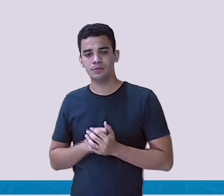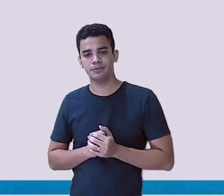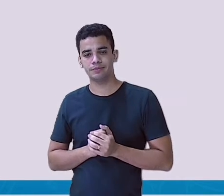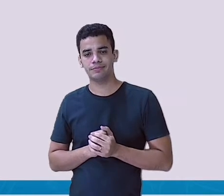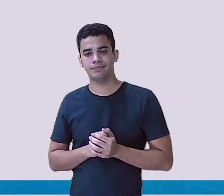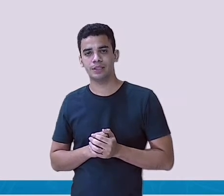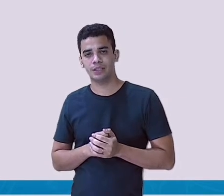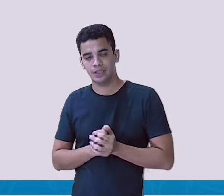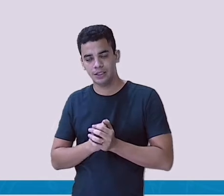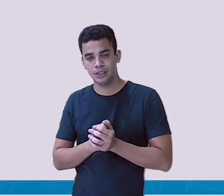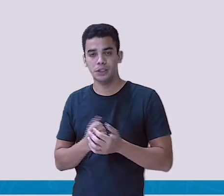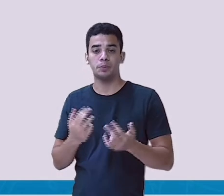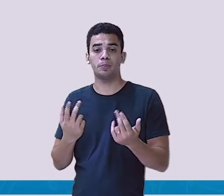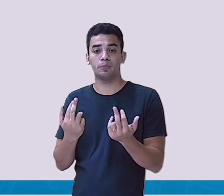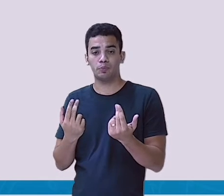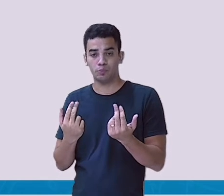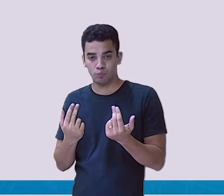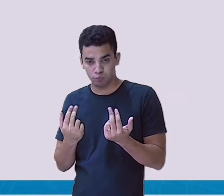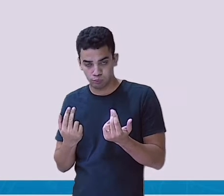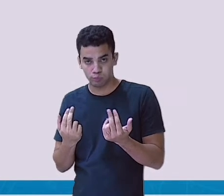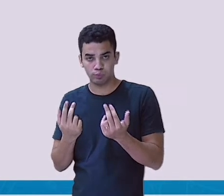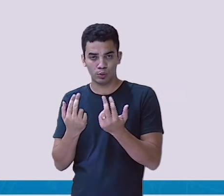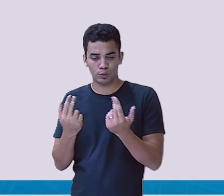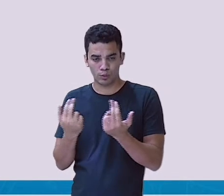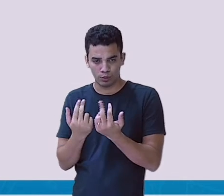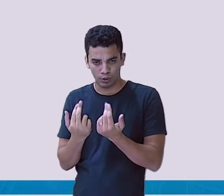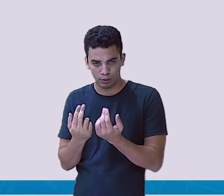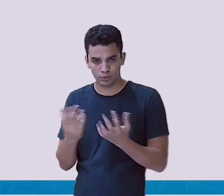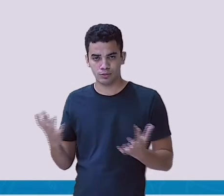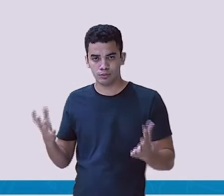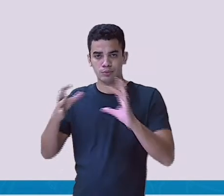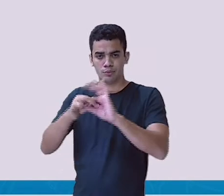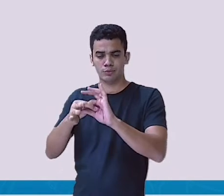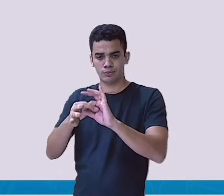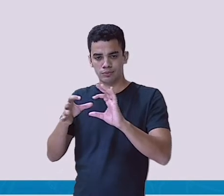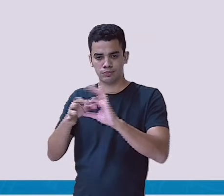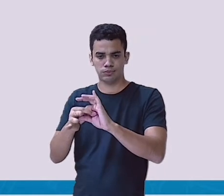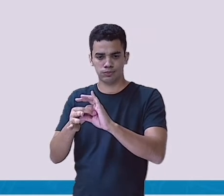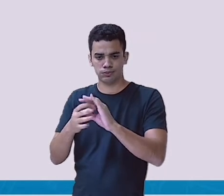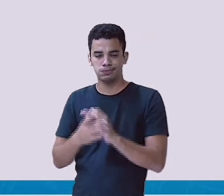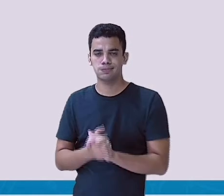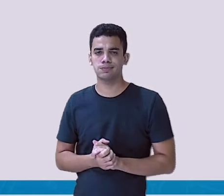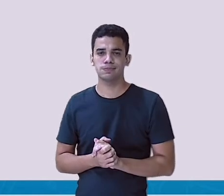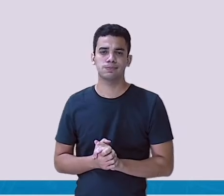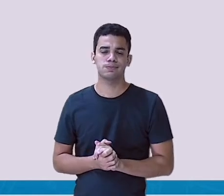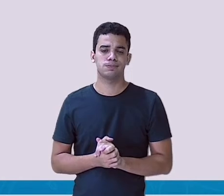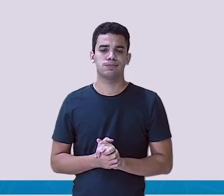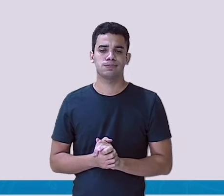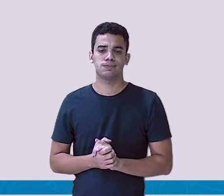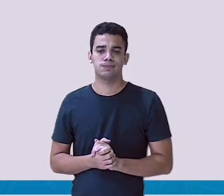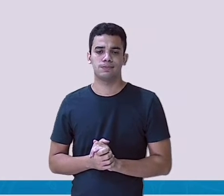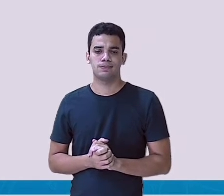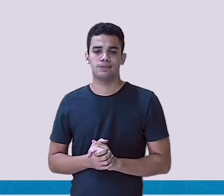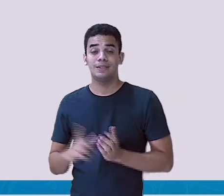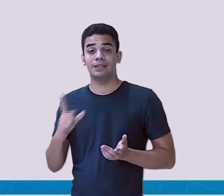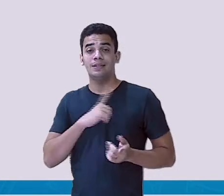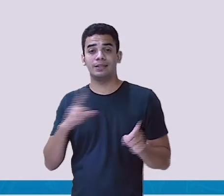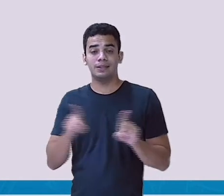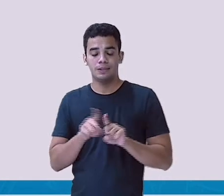que é comum aos dois. eu tenho o ângulo de